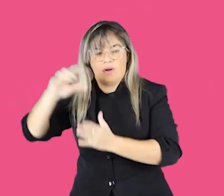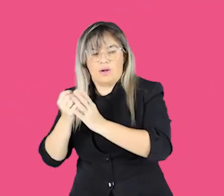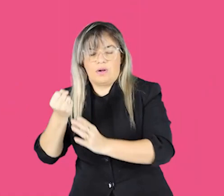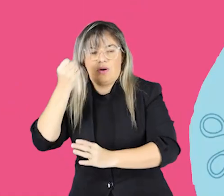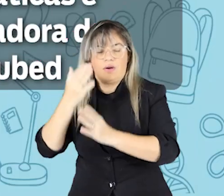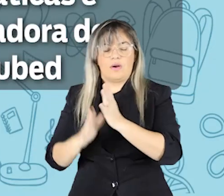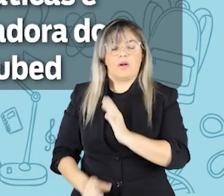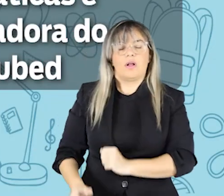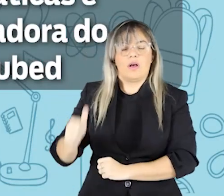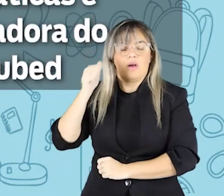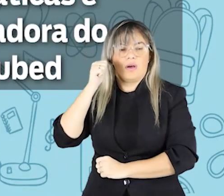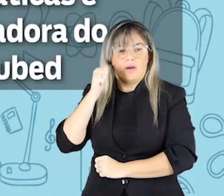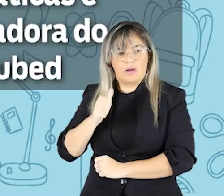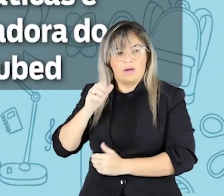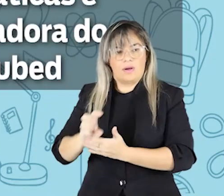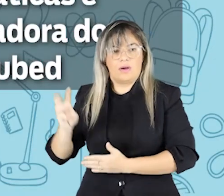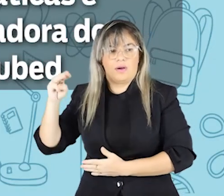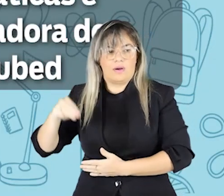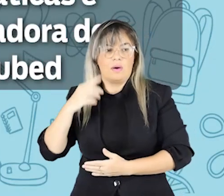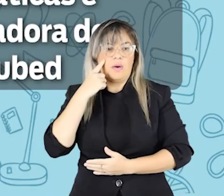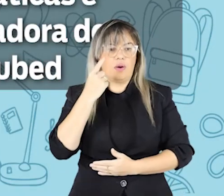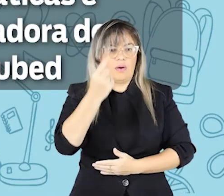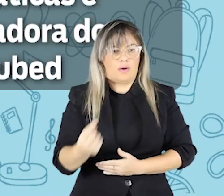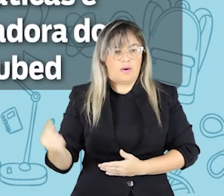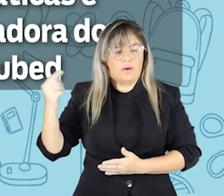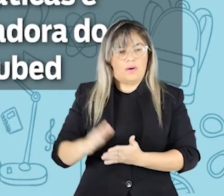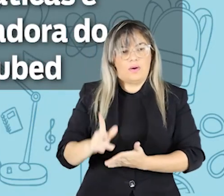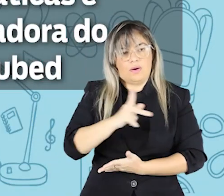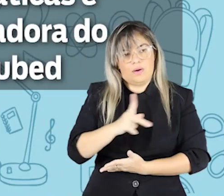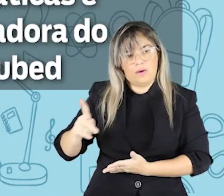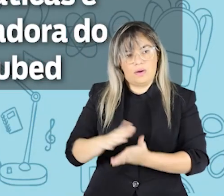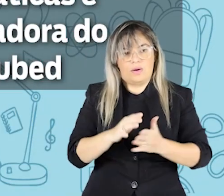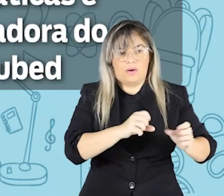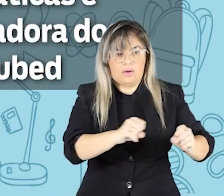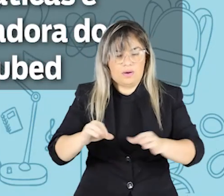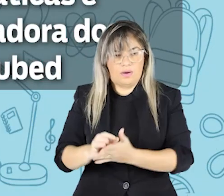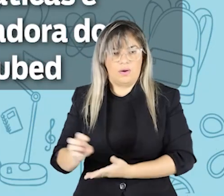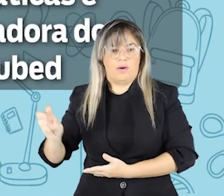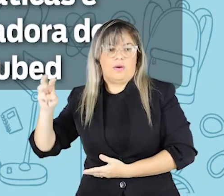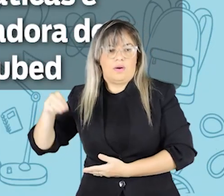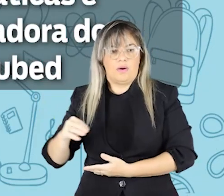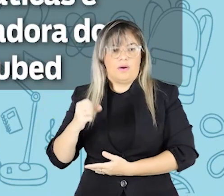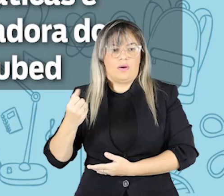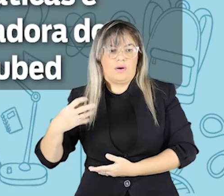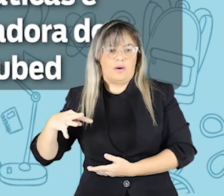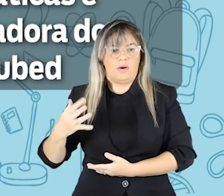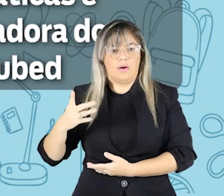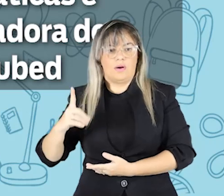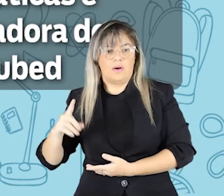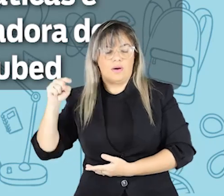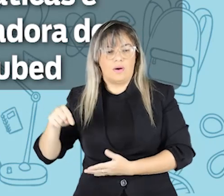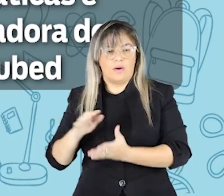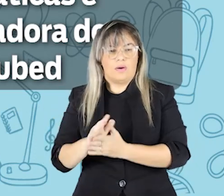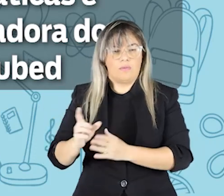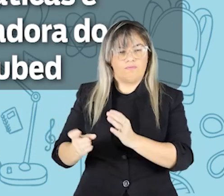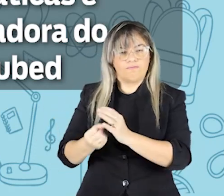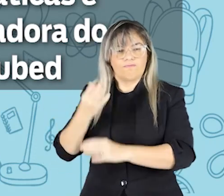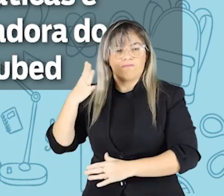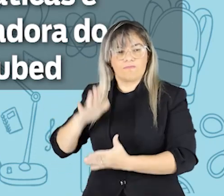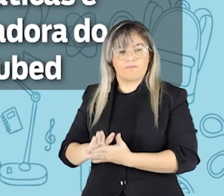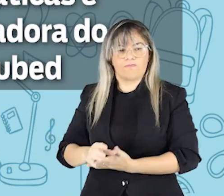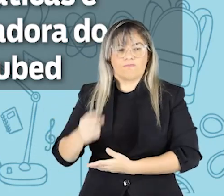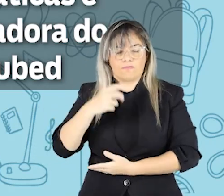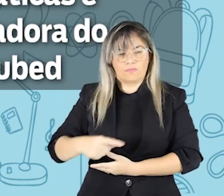Matemática, Jo Boaler. A professora de Educação Matemática de Stanford, criadora do Mentalidades